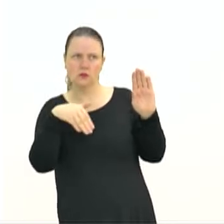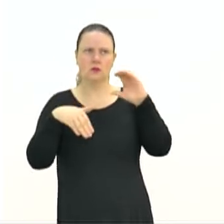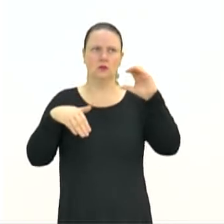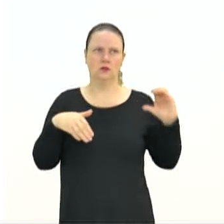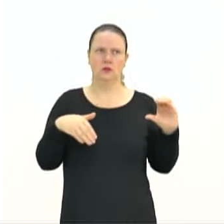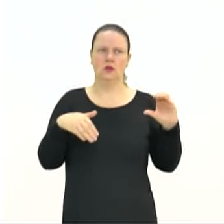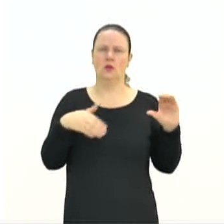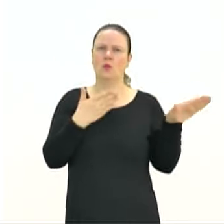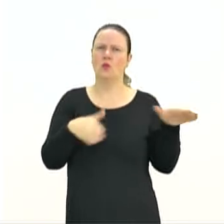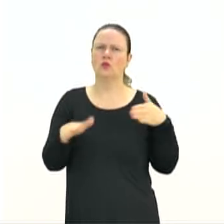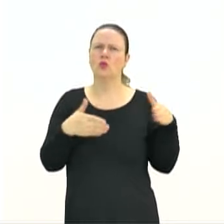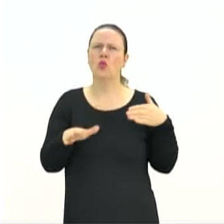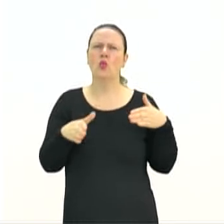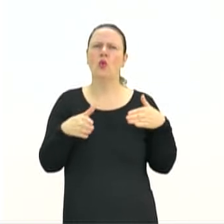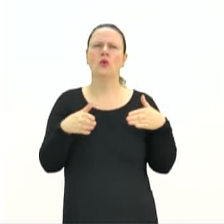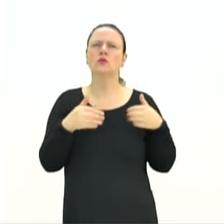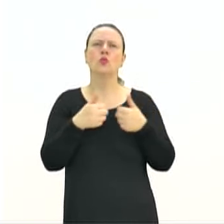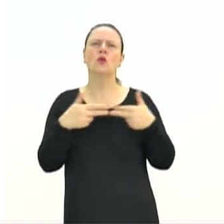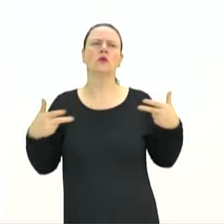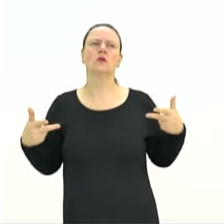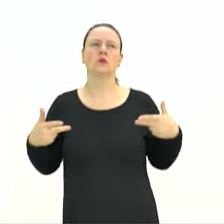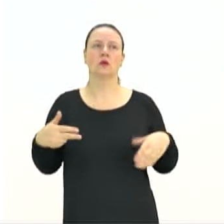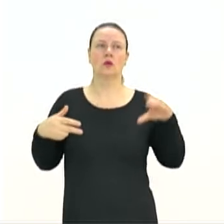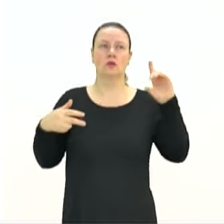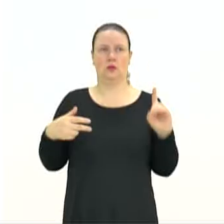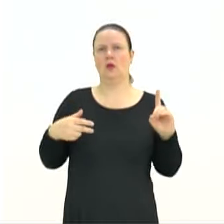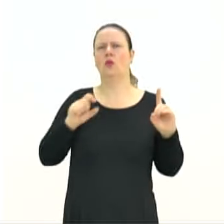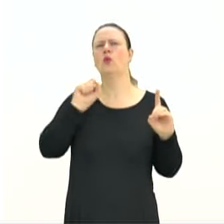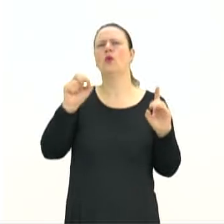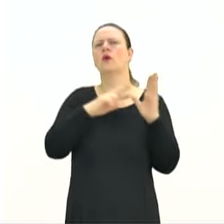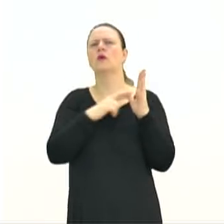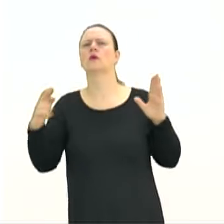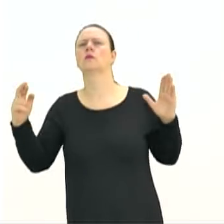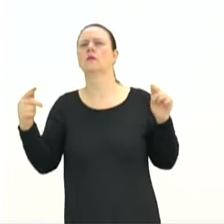ainda função de ciclagem de nutrientes? Qual que é a resposta correta?